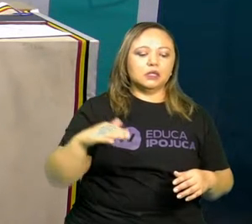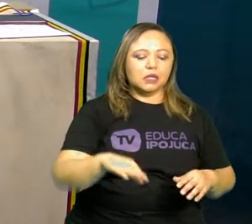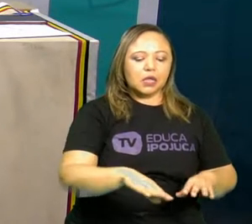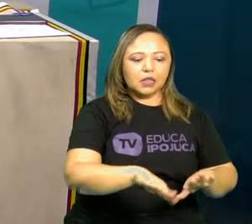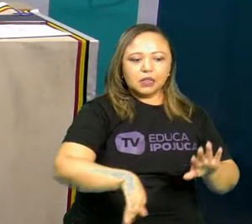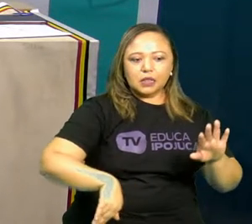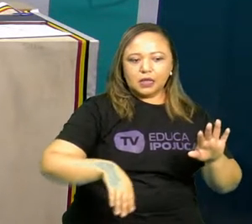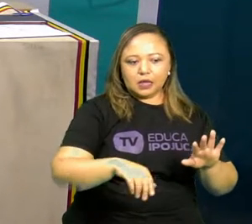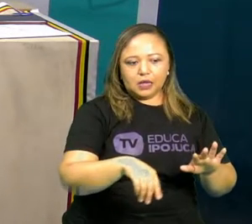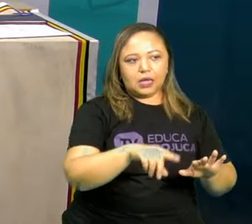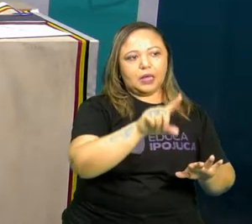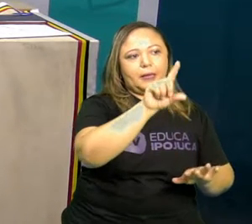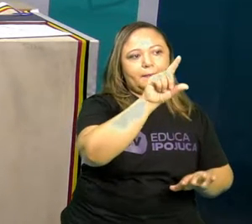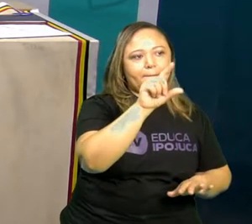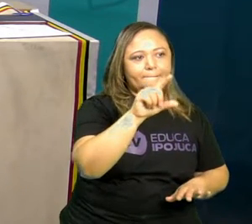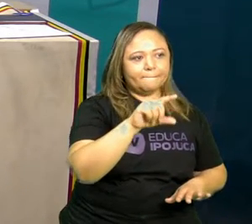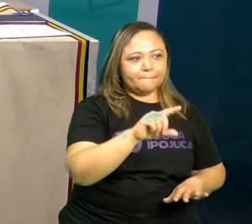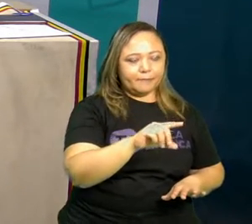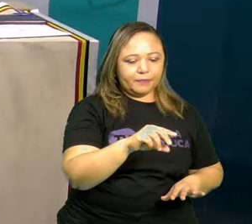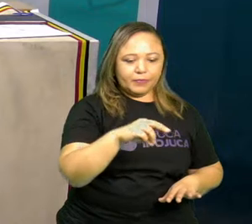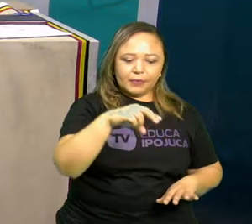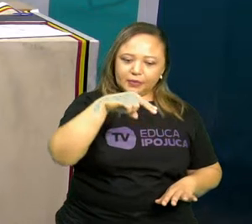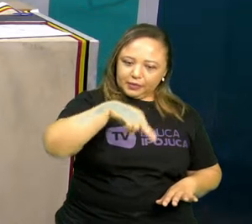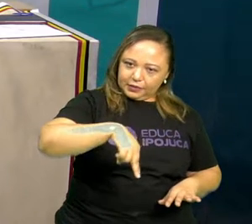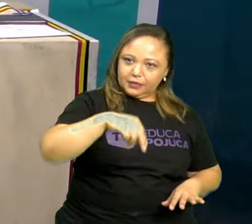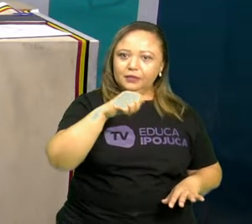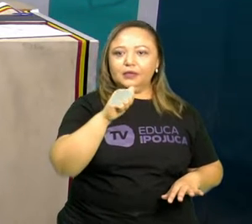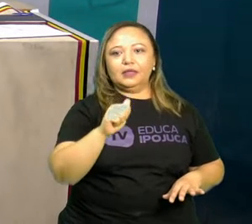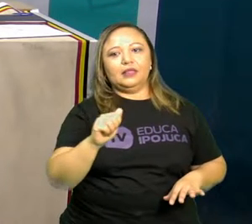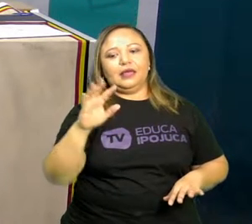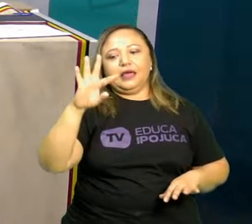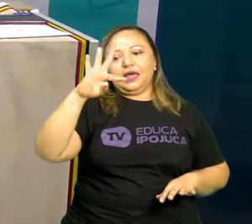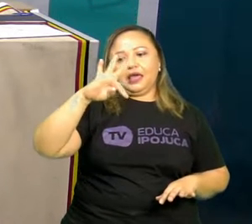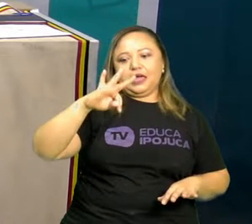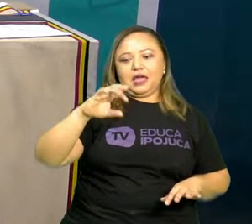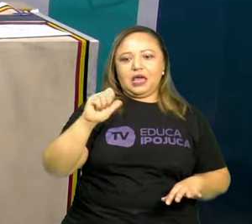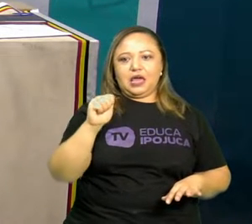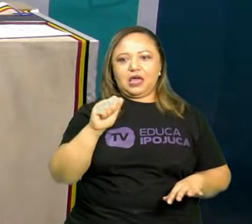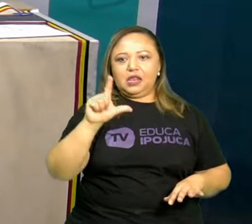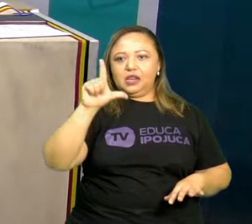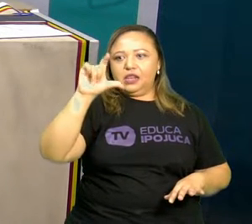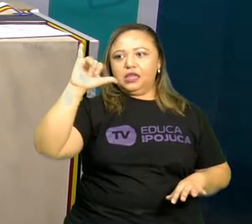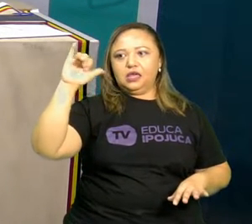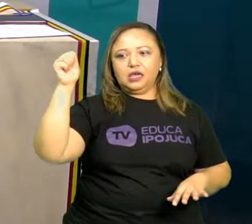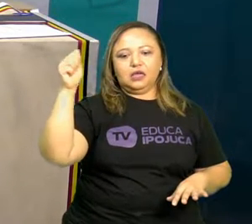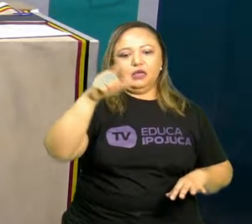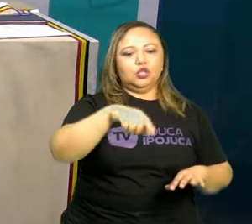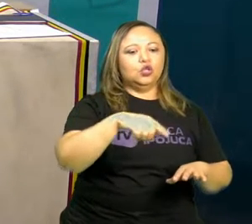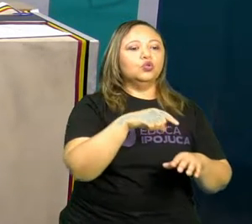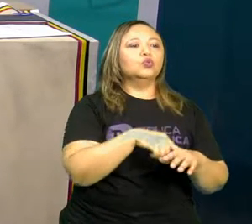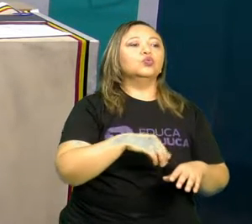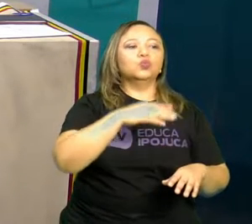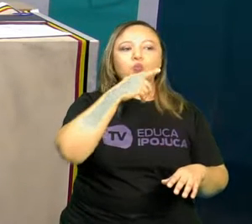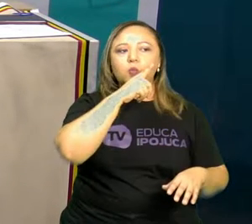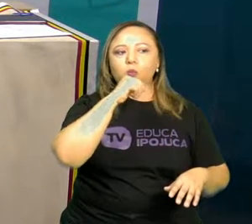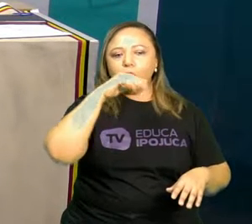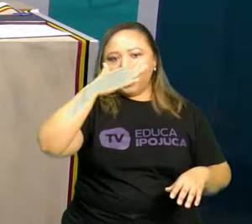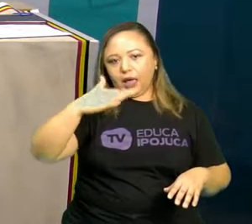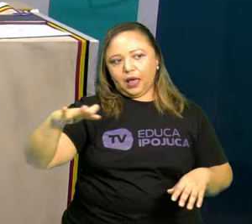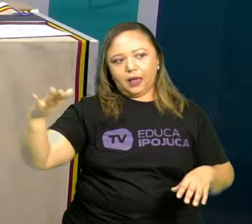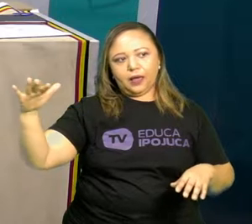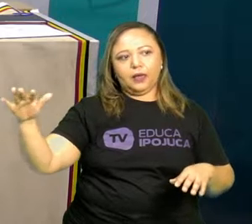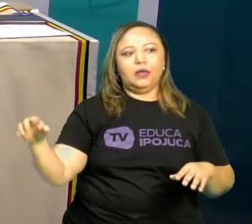eu tirava Natália do fundo do mar. Se eu fosse